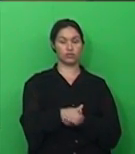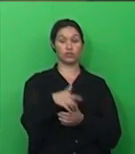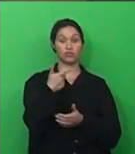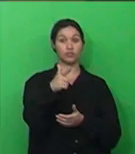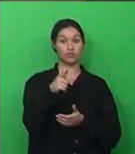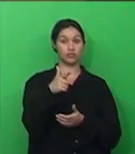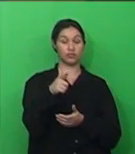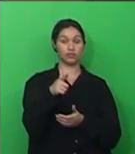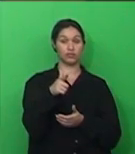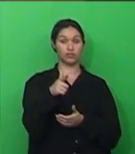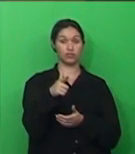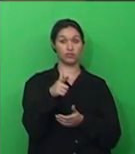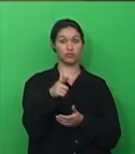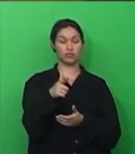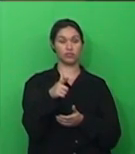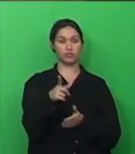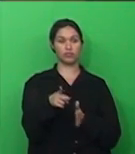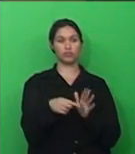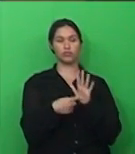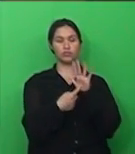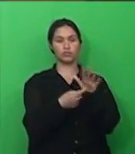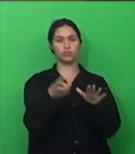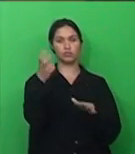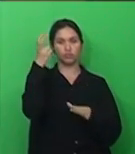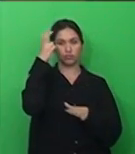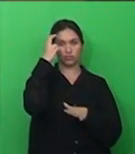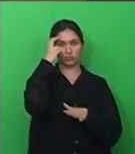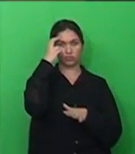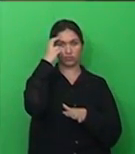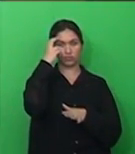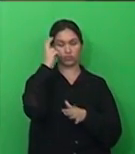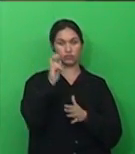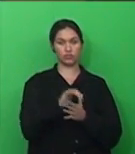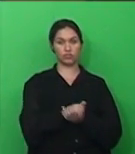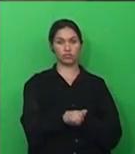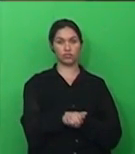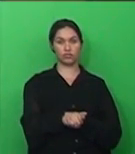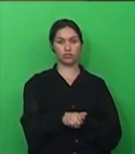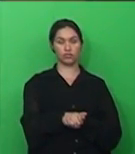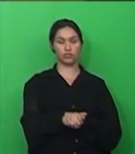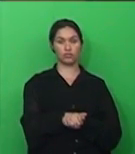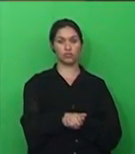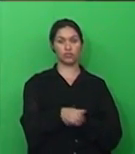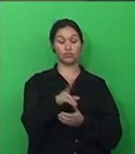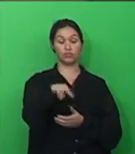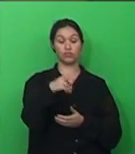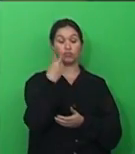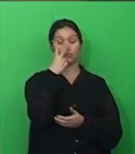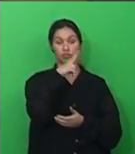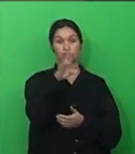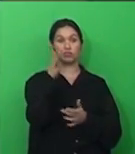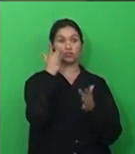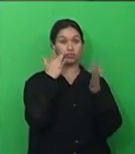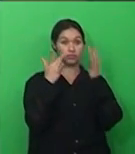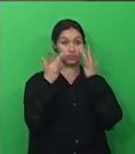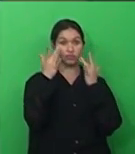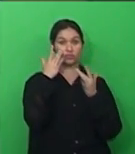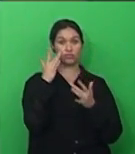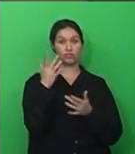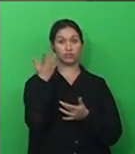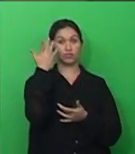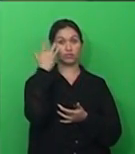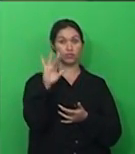culturalmente, que não vão para uma sala de teatro, que não chega teatro lá no bairro deles, que não sabe o que é uma galeria de